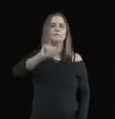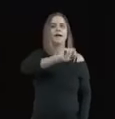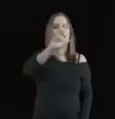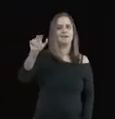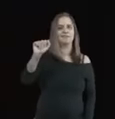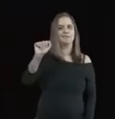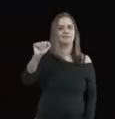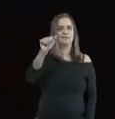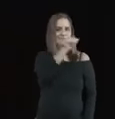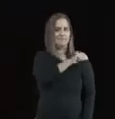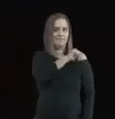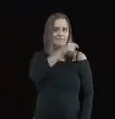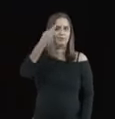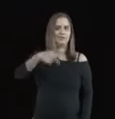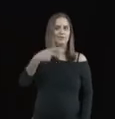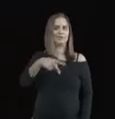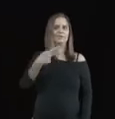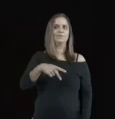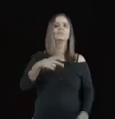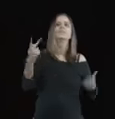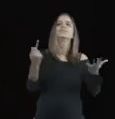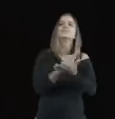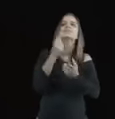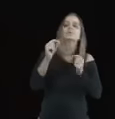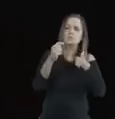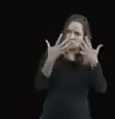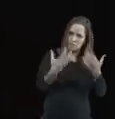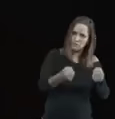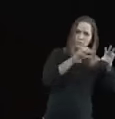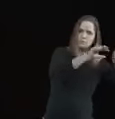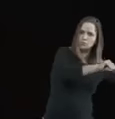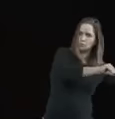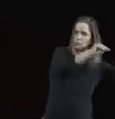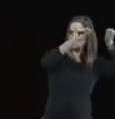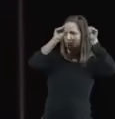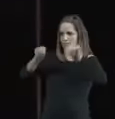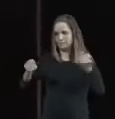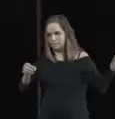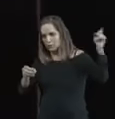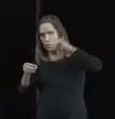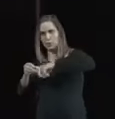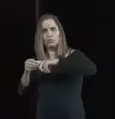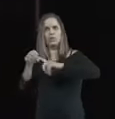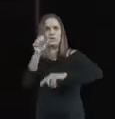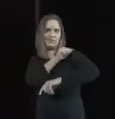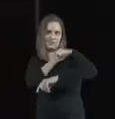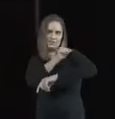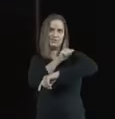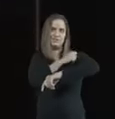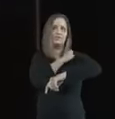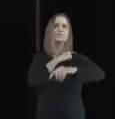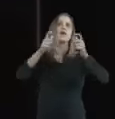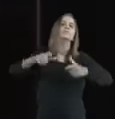financeira muito apertadinha, 2/3 da igreja de pessoas que estavam vivendo um momento ainda inicial na sua